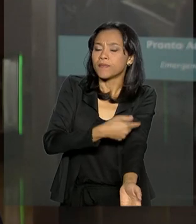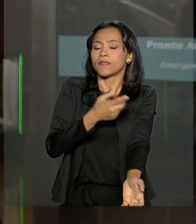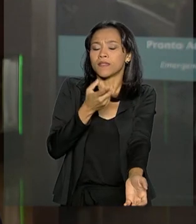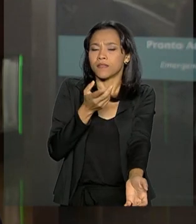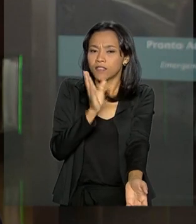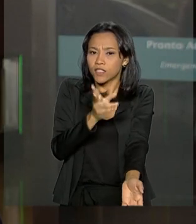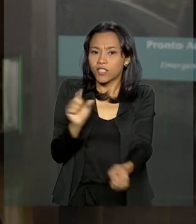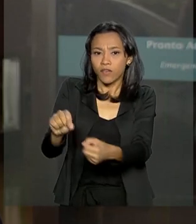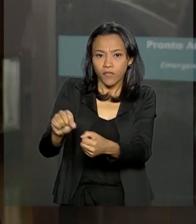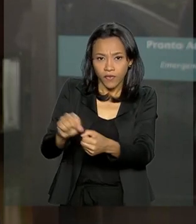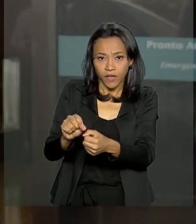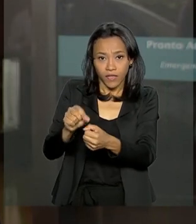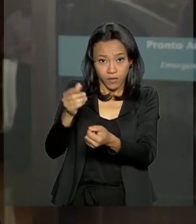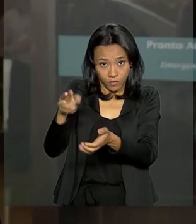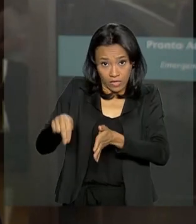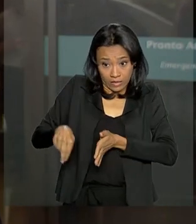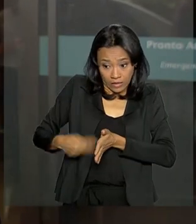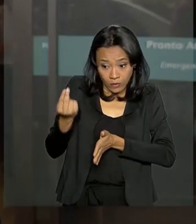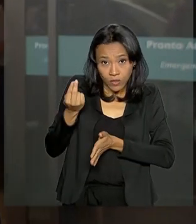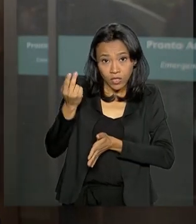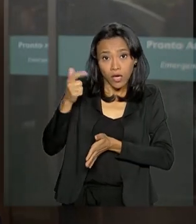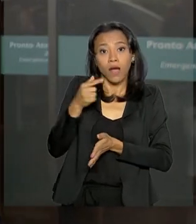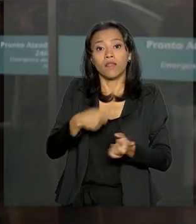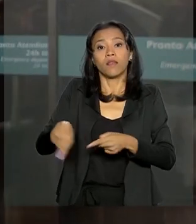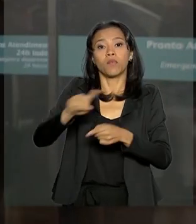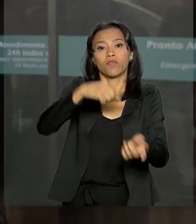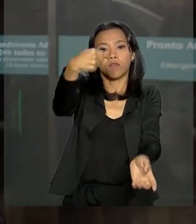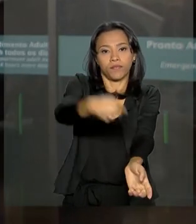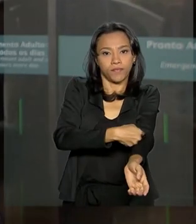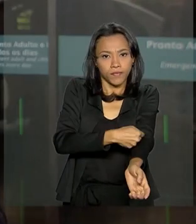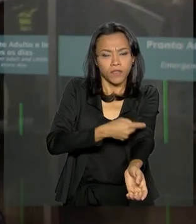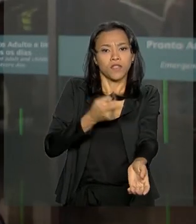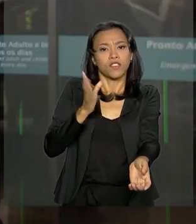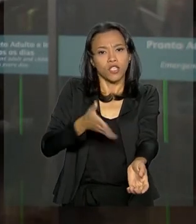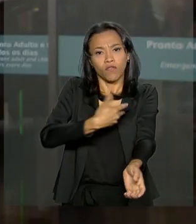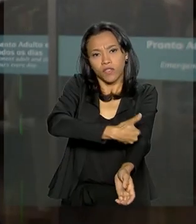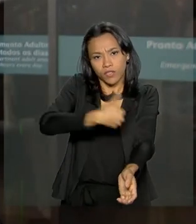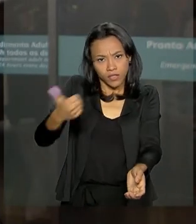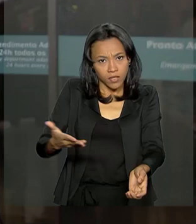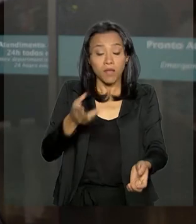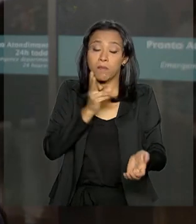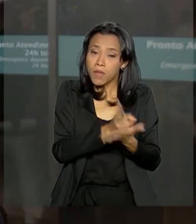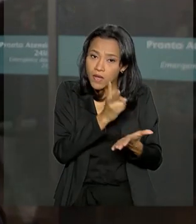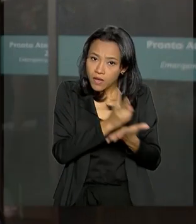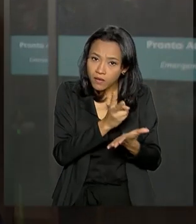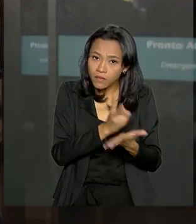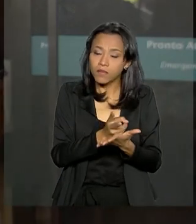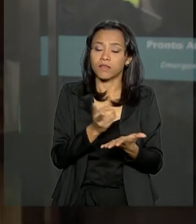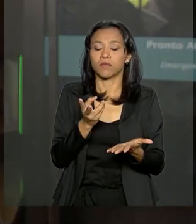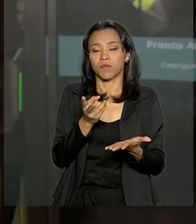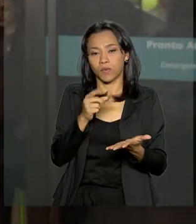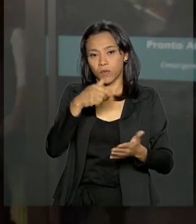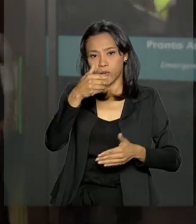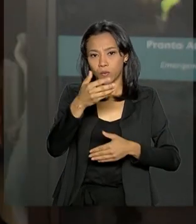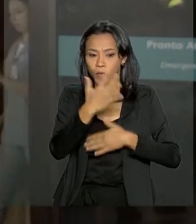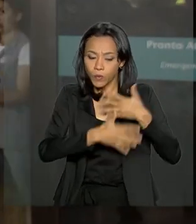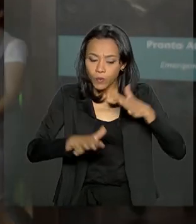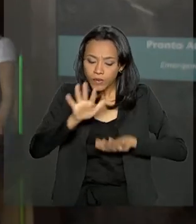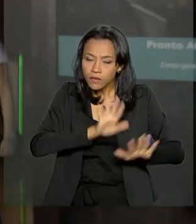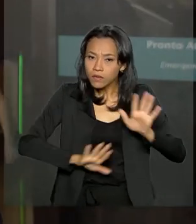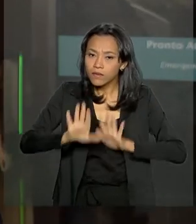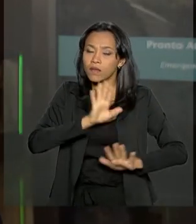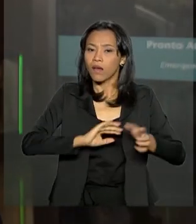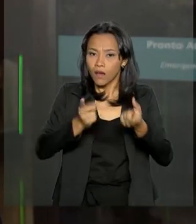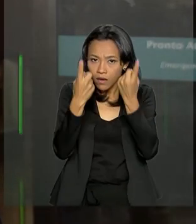momento em que o presidente tinha feito a cirurgia. Estão sendo mantidas aquelas mesmas medidas para prevenção de trombose